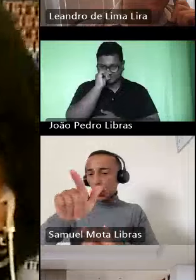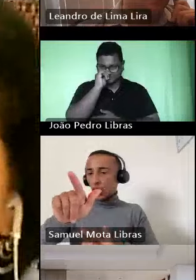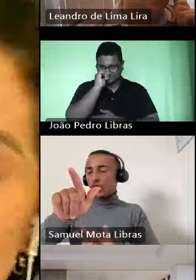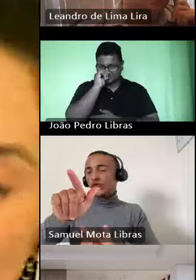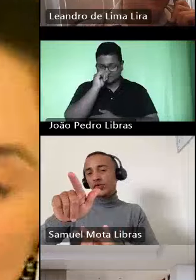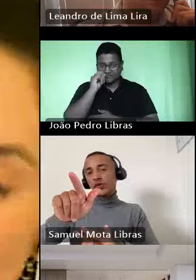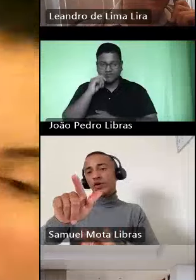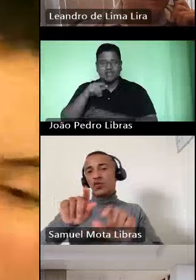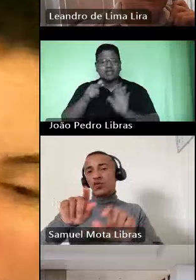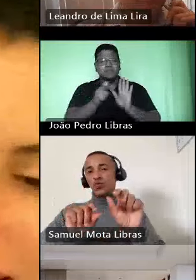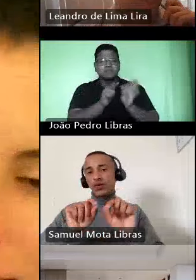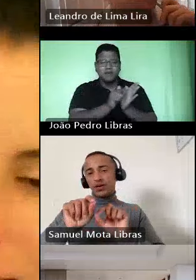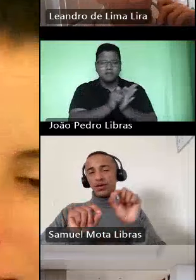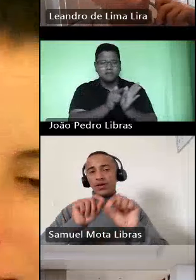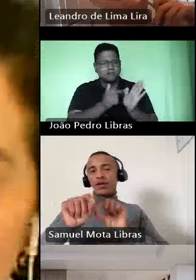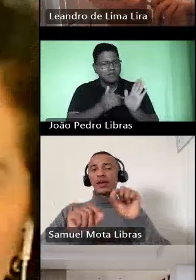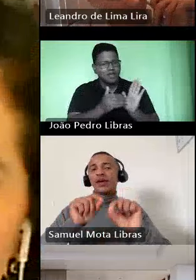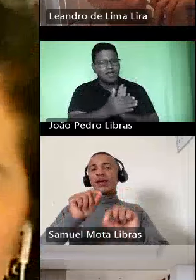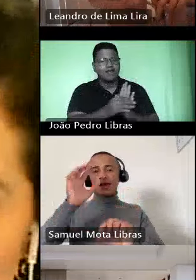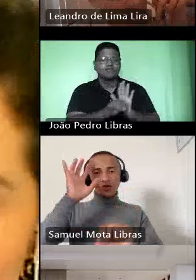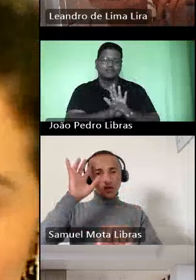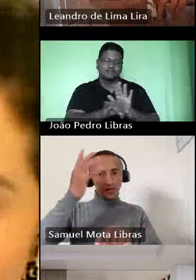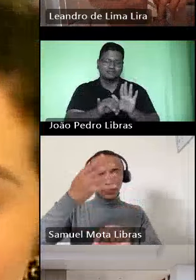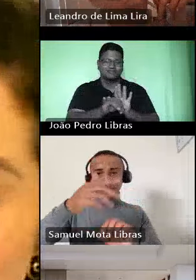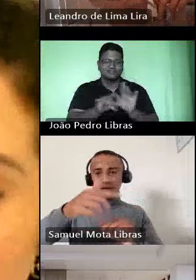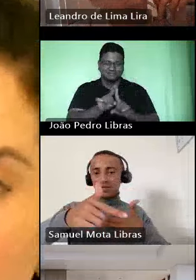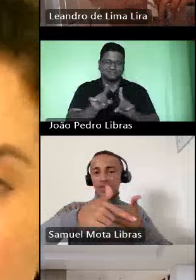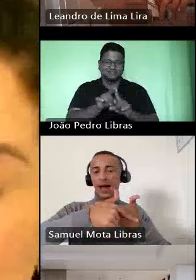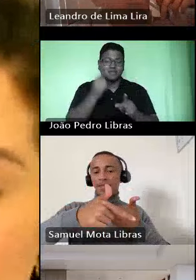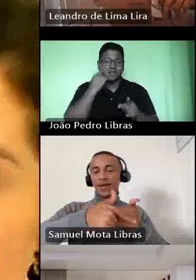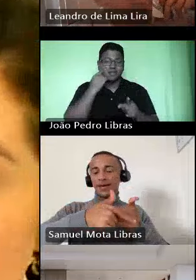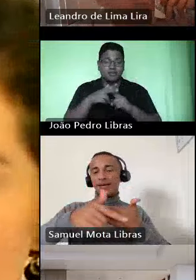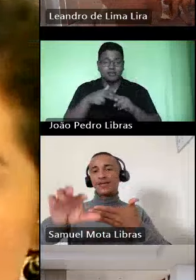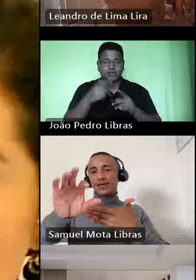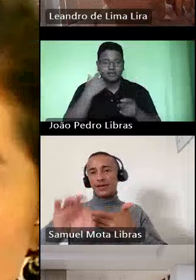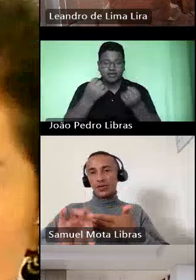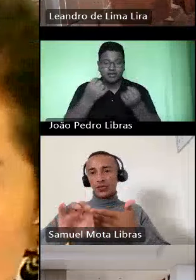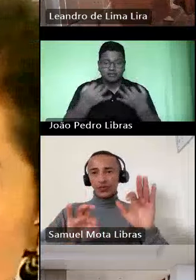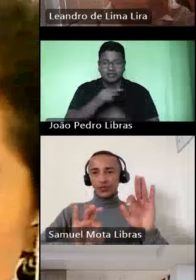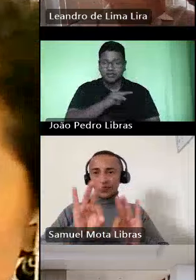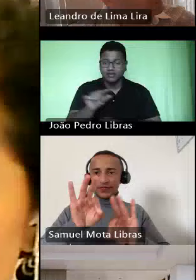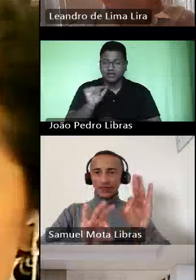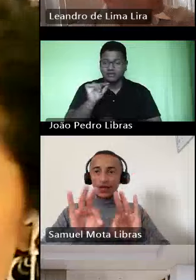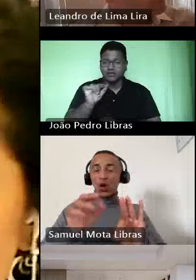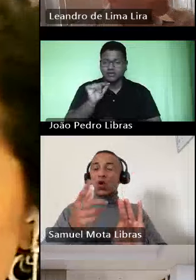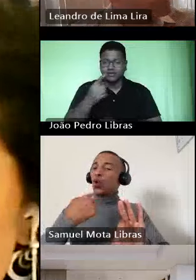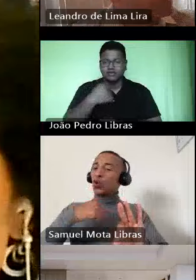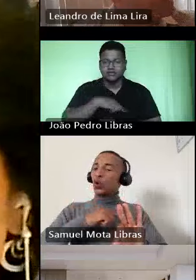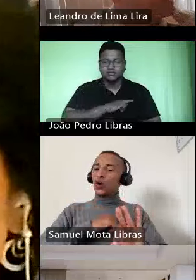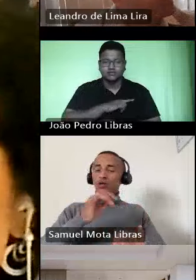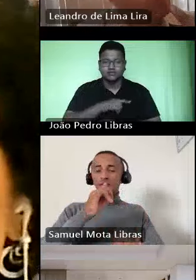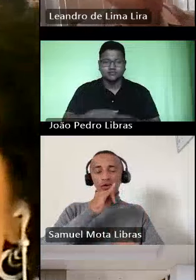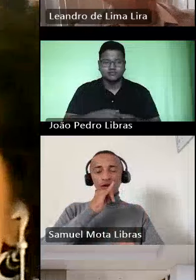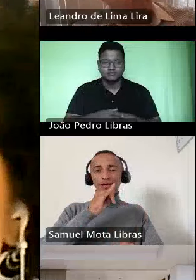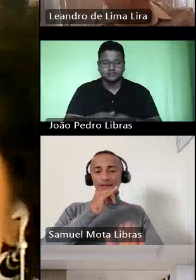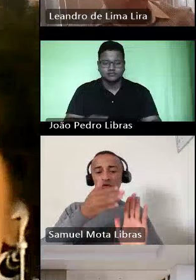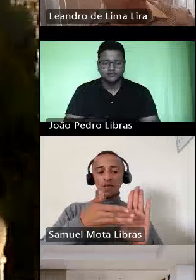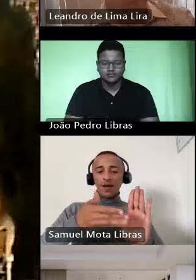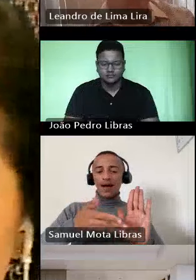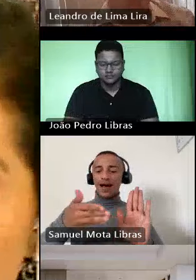papéis e institucionalizar isso em algum normativo né então a gente por exemplo um dos Passos agora que não é exatamente